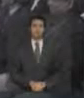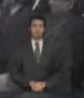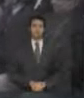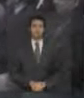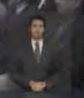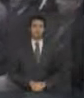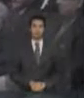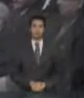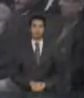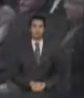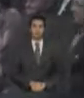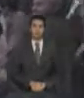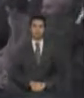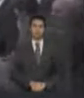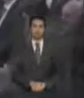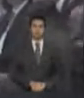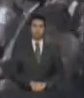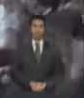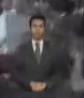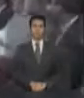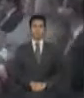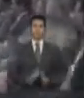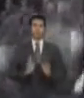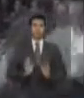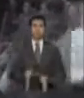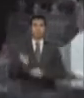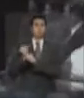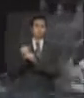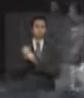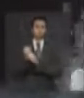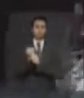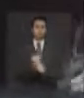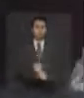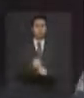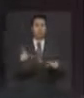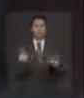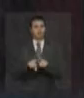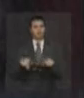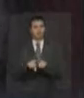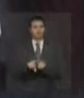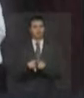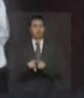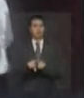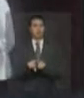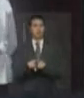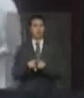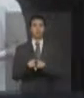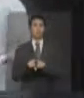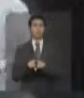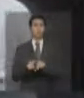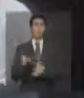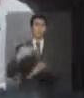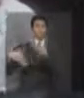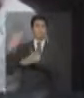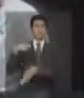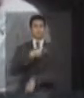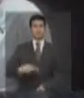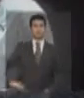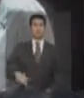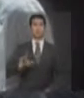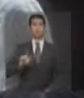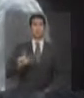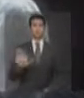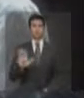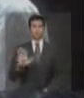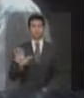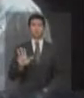Ao longo dos últimos anos e agora também no meu governo, ao longo do governo do presidente Lula e agora